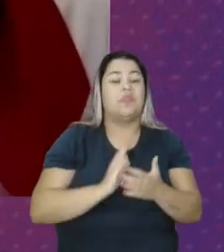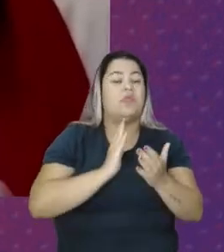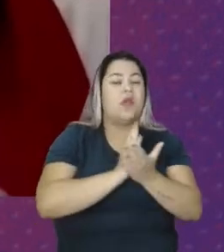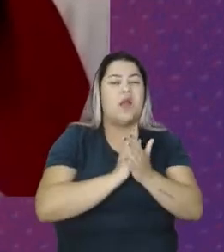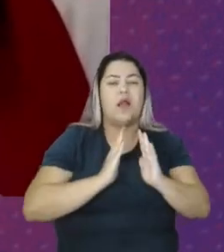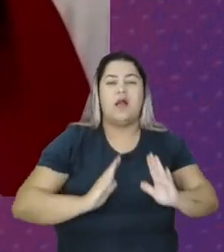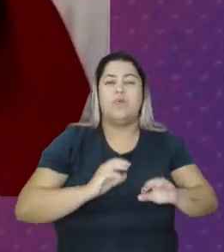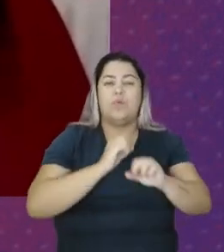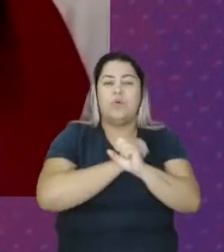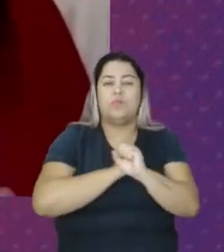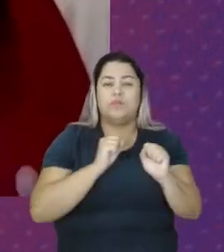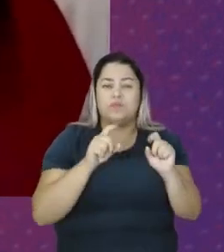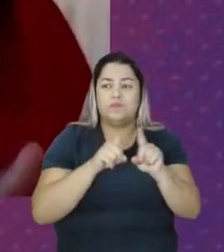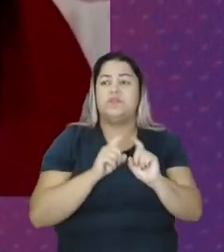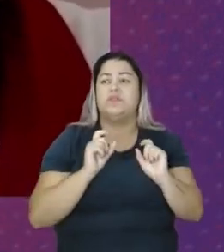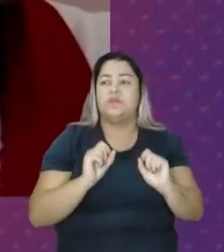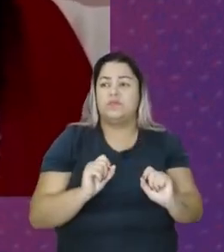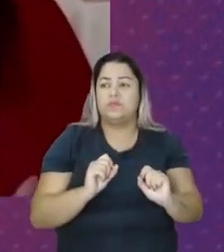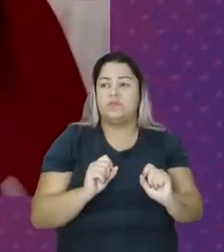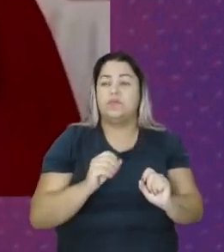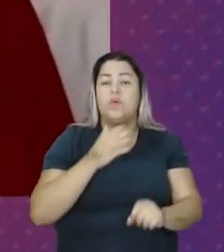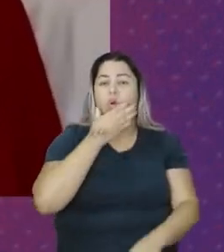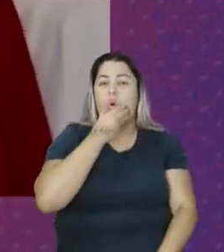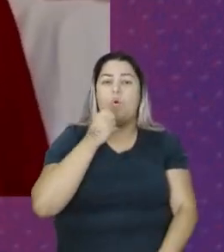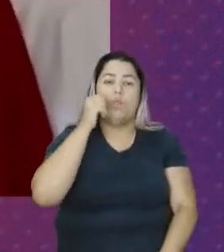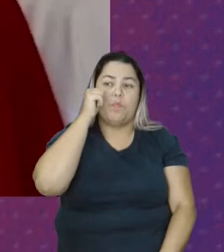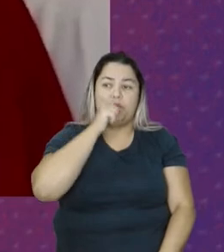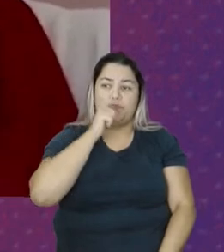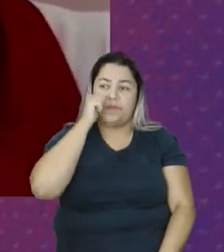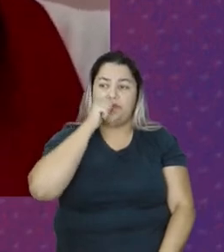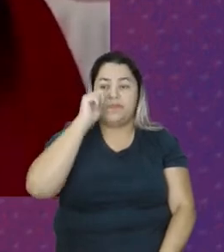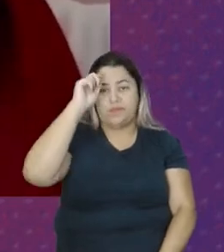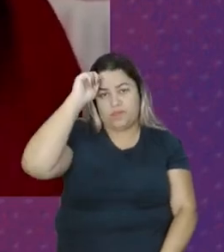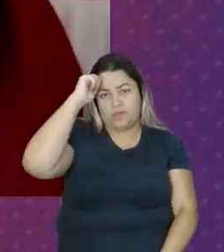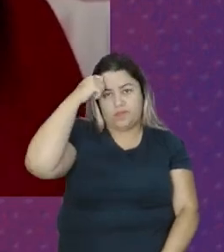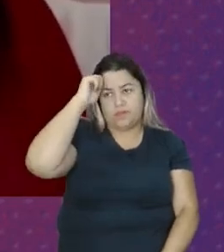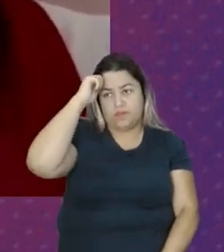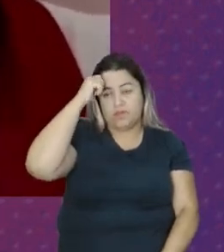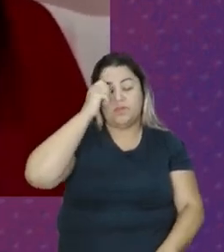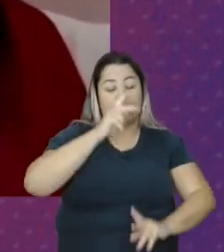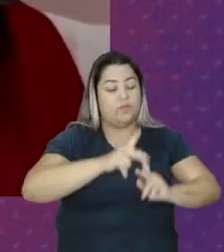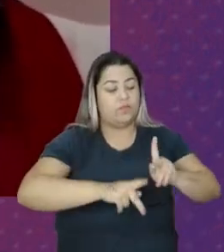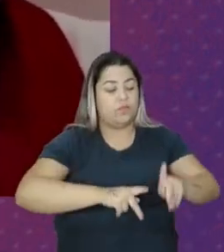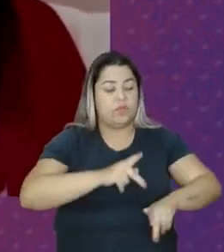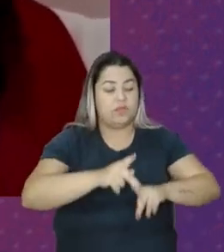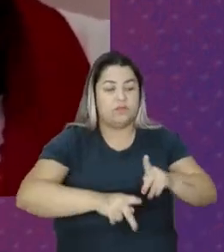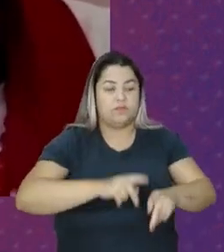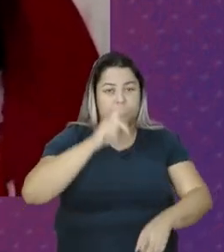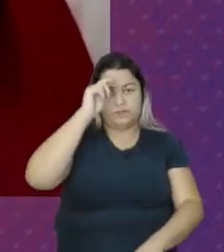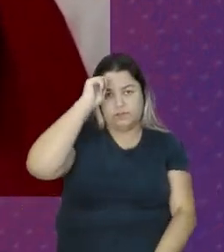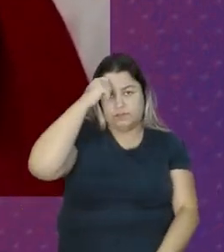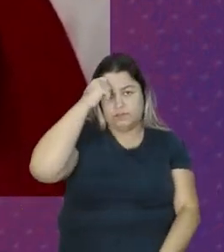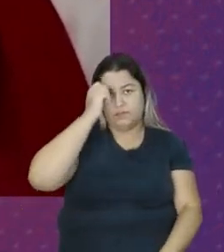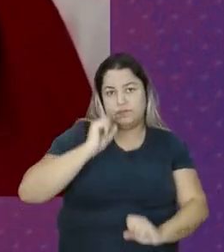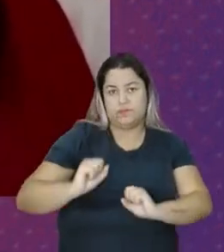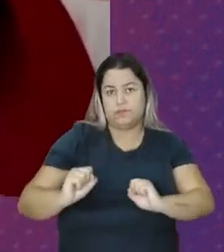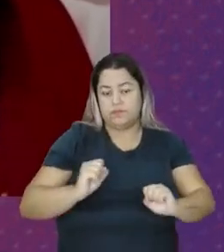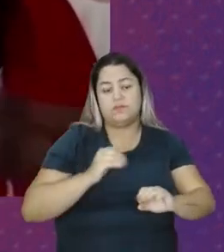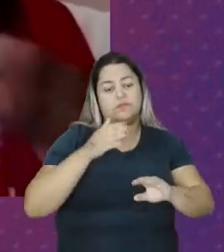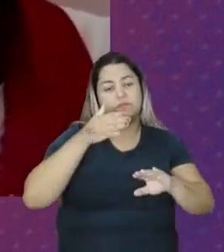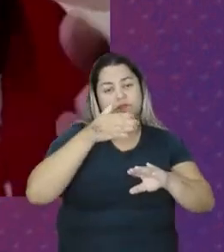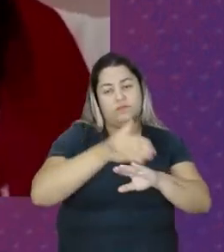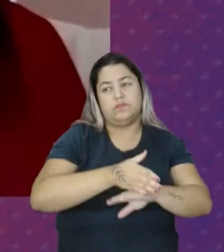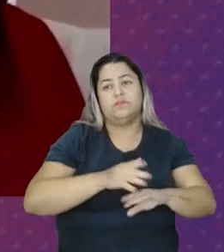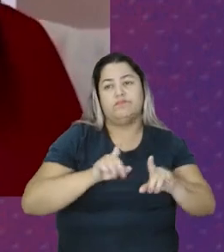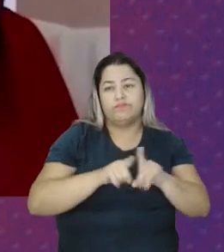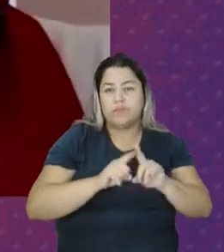destruiu a possibilidade de homens e mulheres negras, crianças, a população negra em geral, pudesse ter acesso